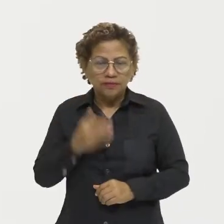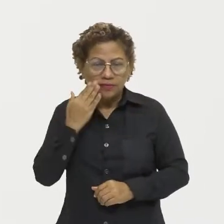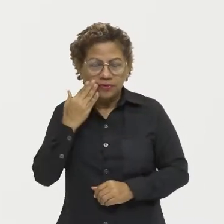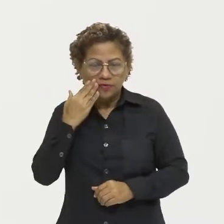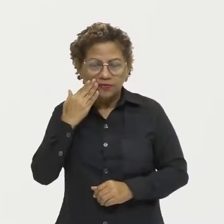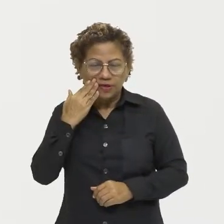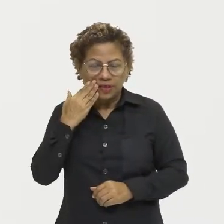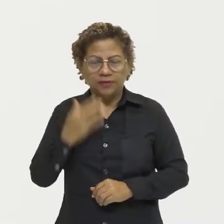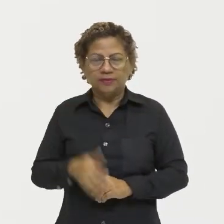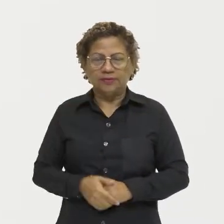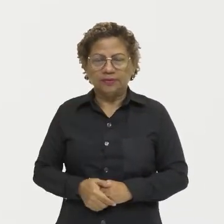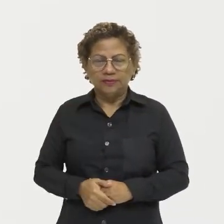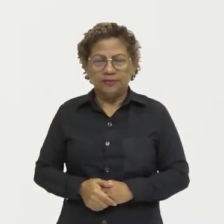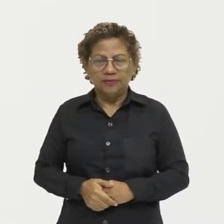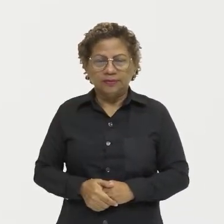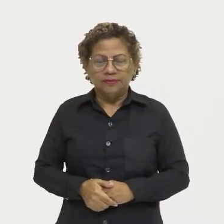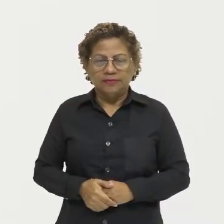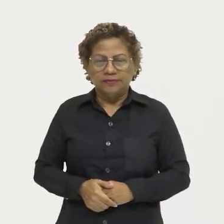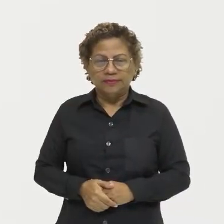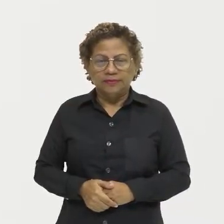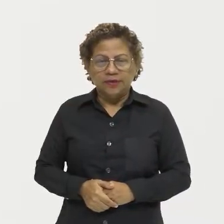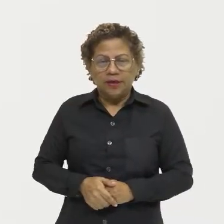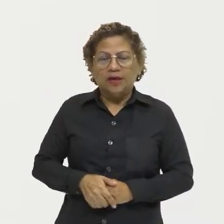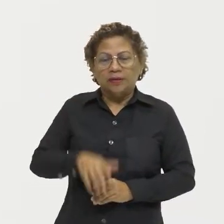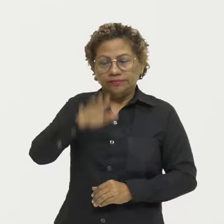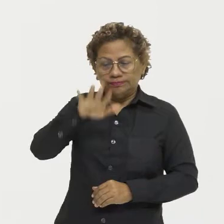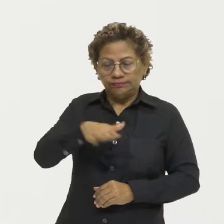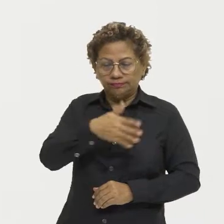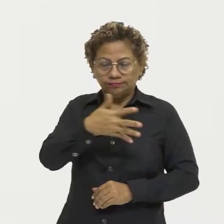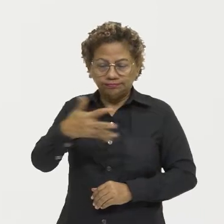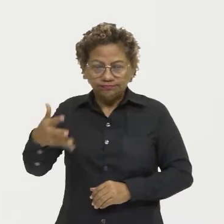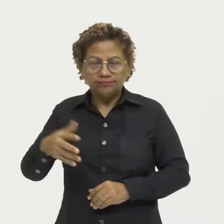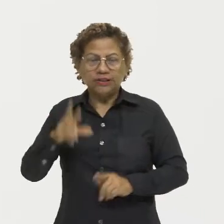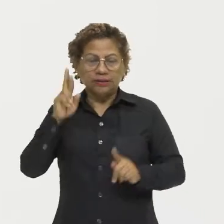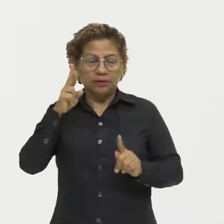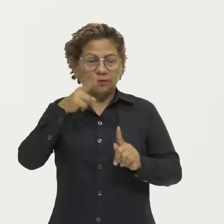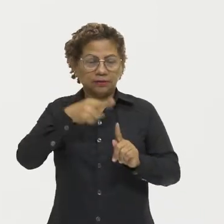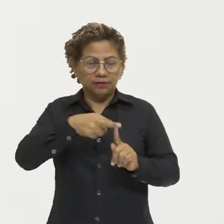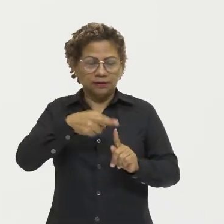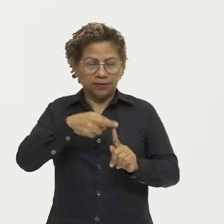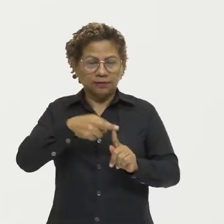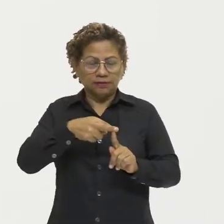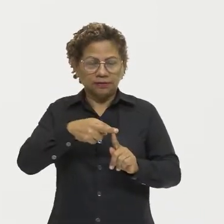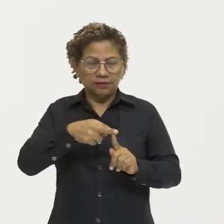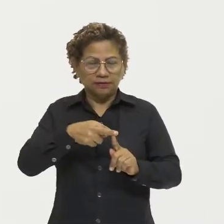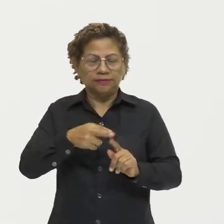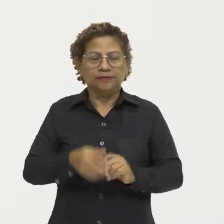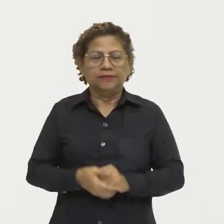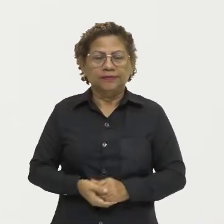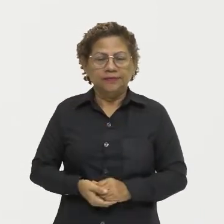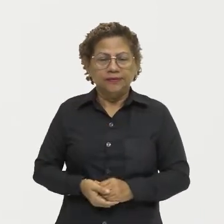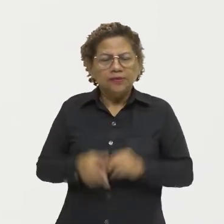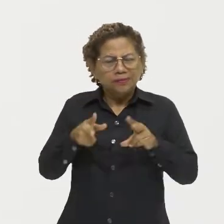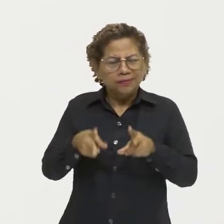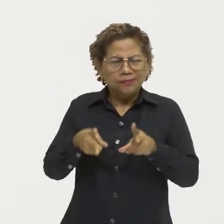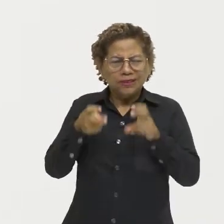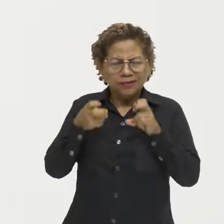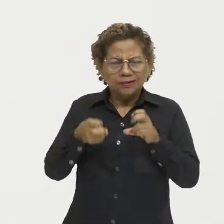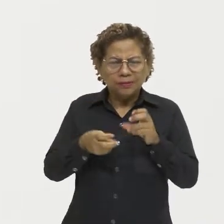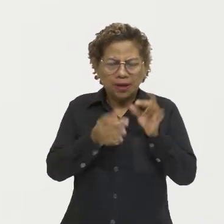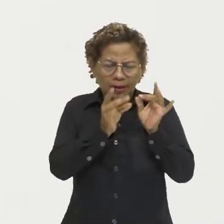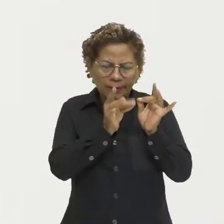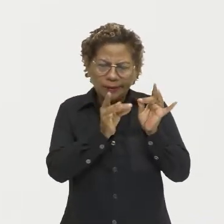para vocês visualizarem melhor, né, a função referencial, que ela tem um foco no referente.